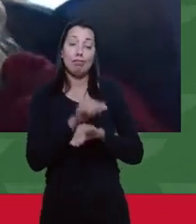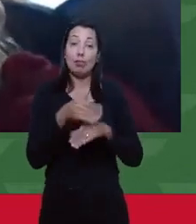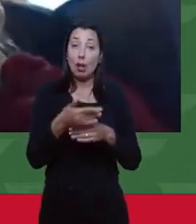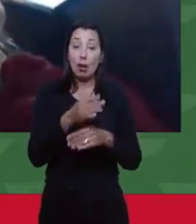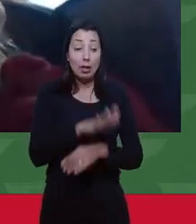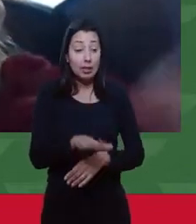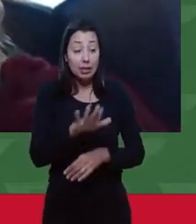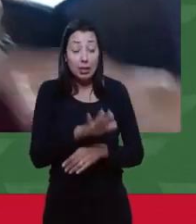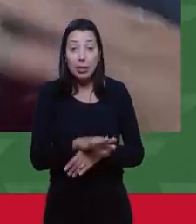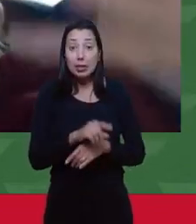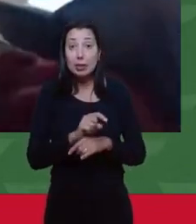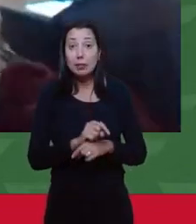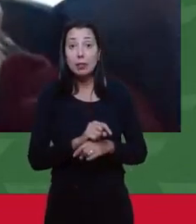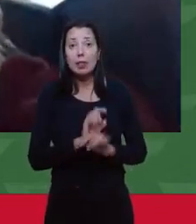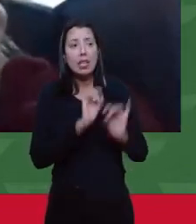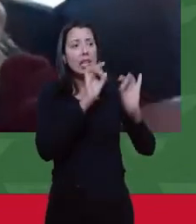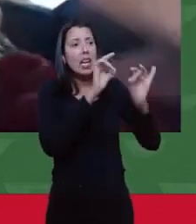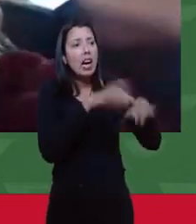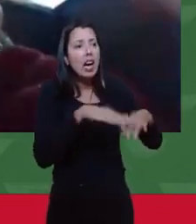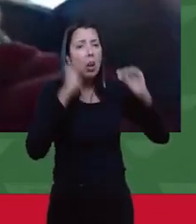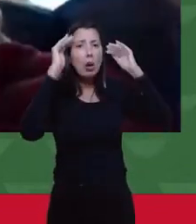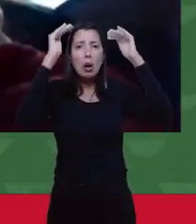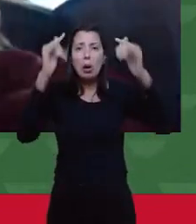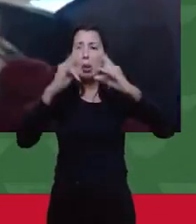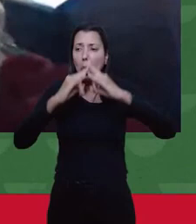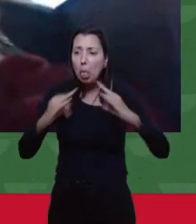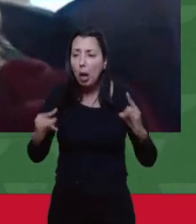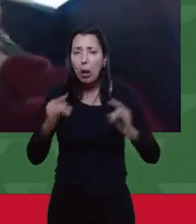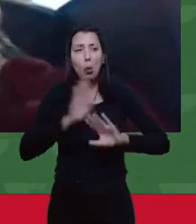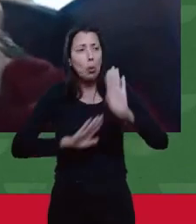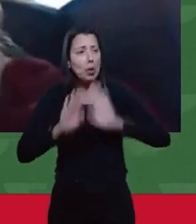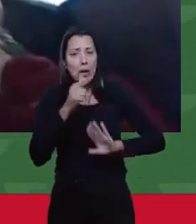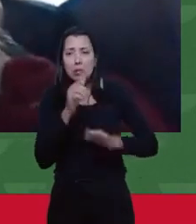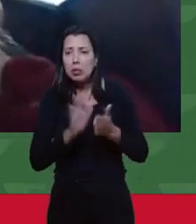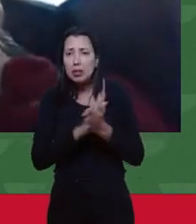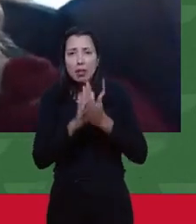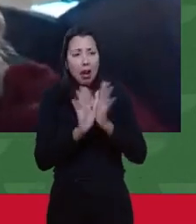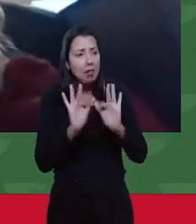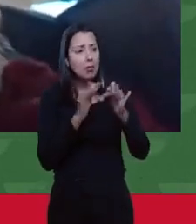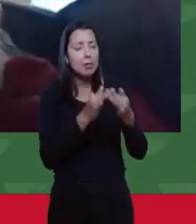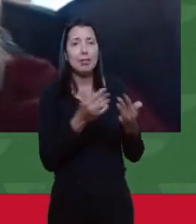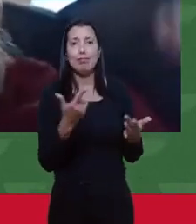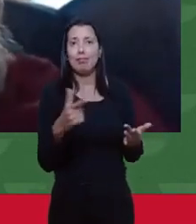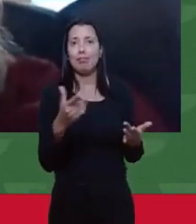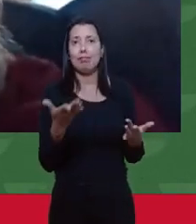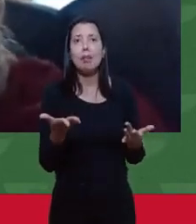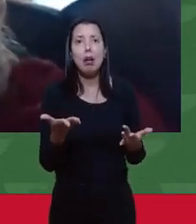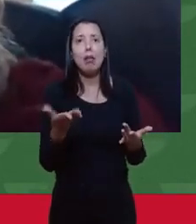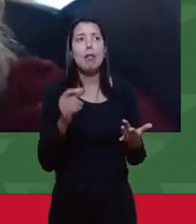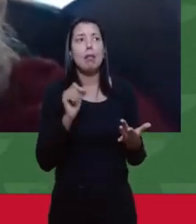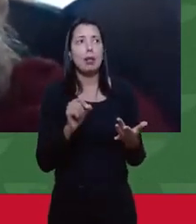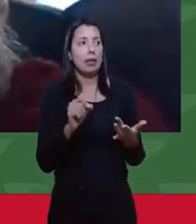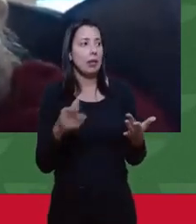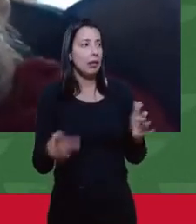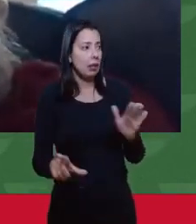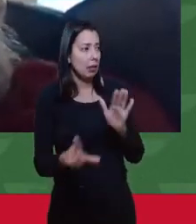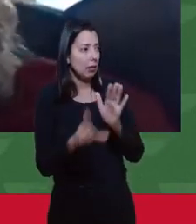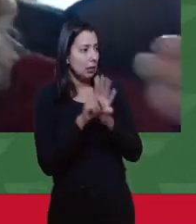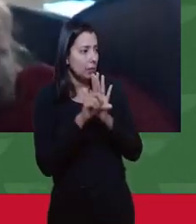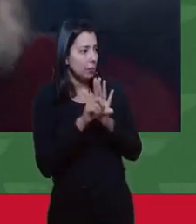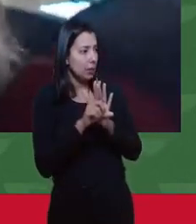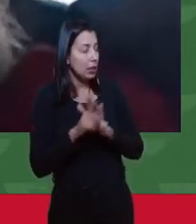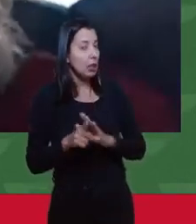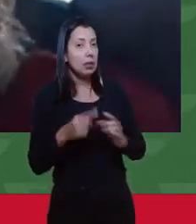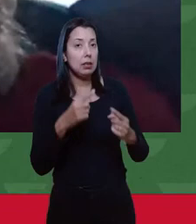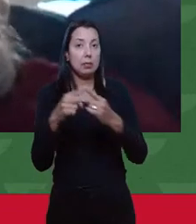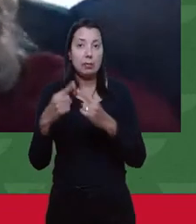essas crianças estavam muitas vezes num abrigo sem cuidados parentais. E essa legislação que tem